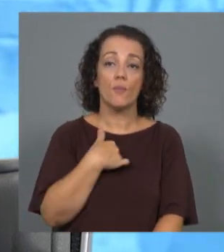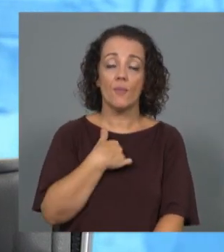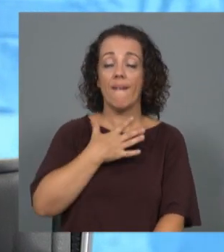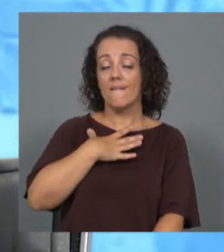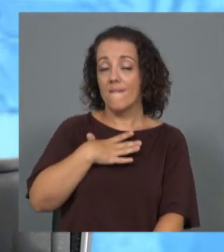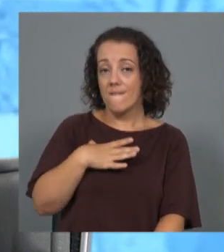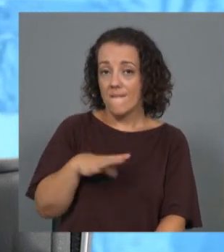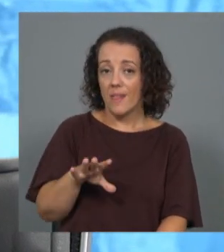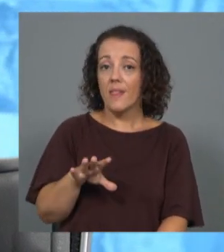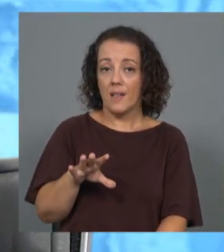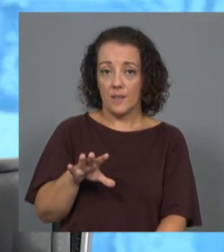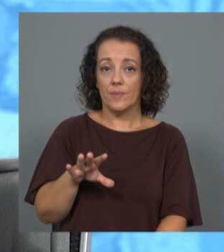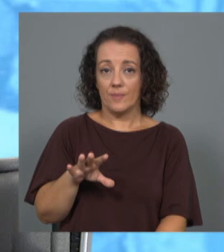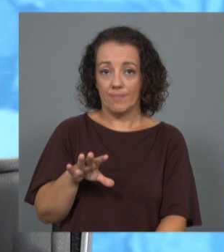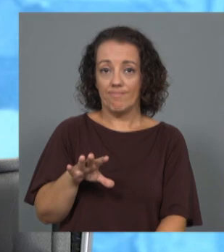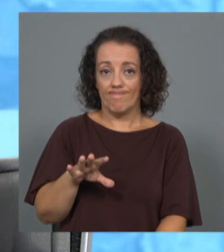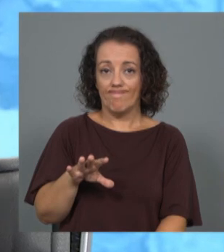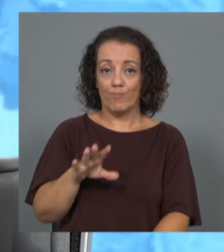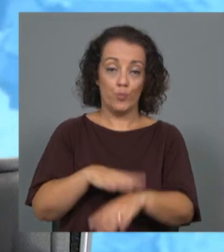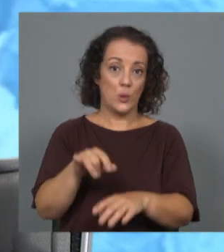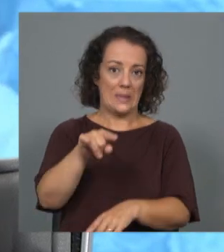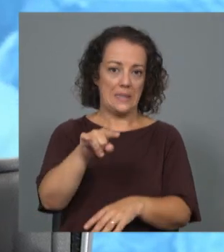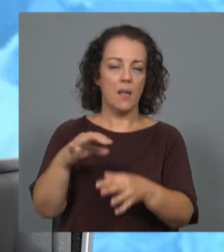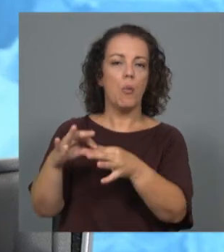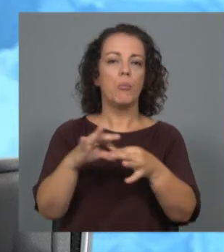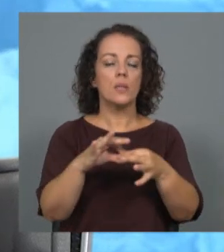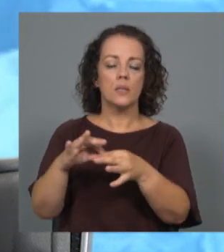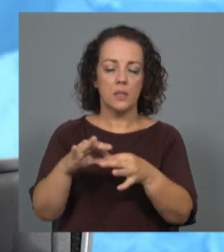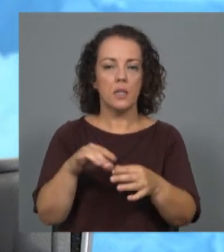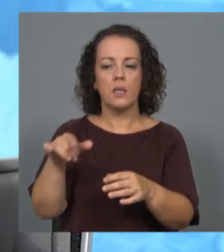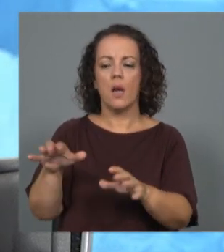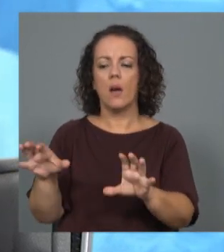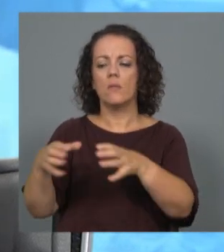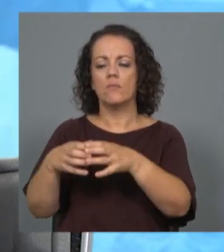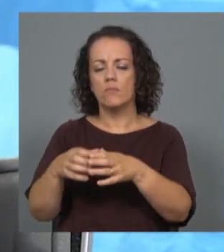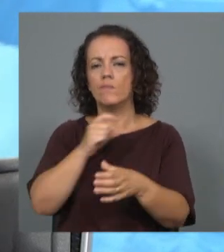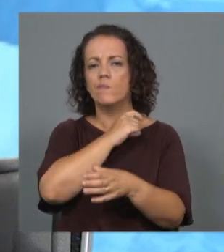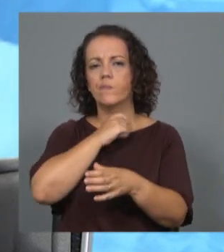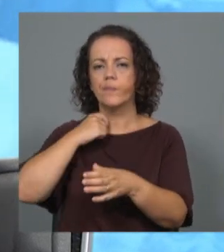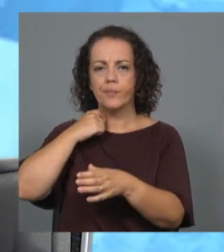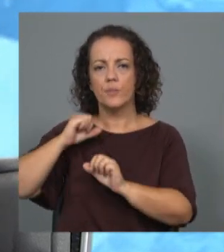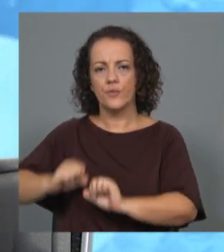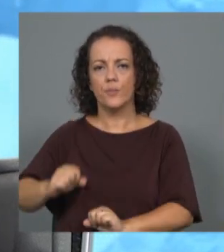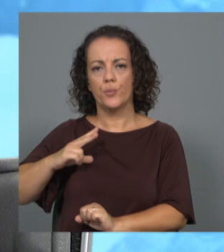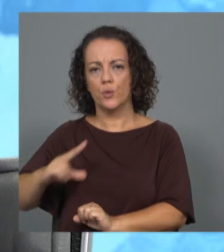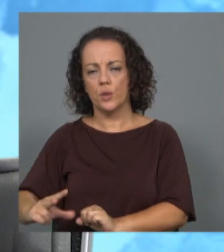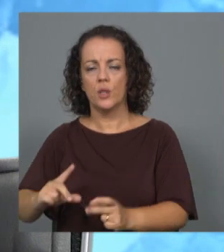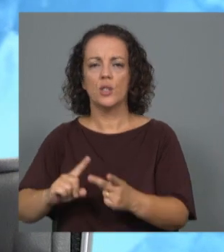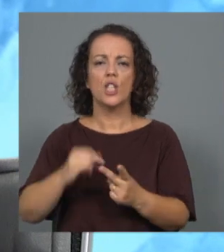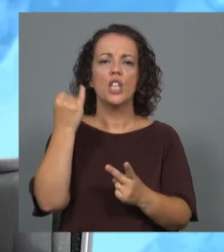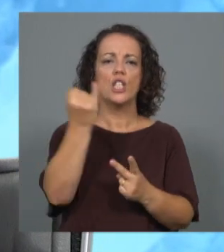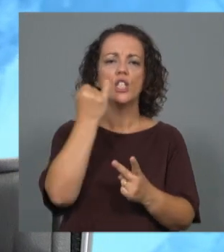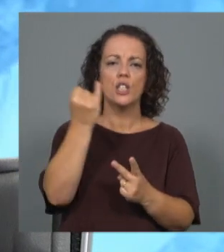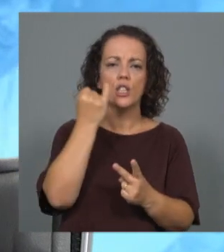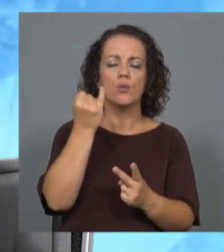gostaríamos, e por isso é que é uma parceria entre a Conferência Episcopal Portuguesa, a Conferência dos Institutos Religiosos